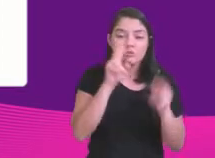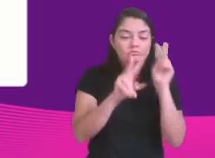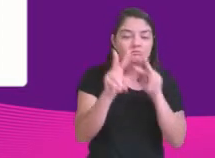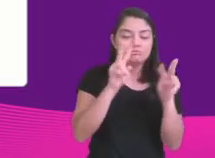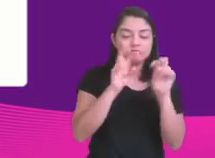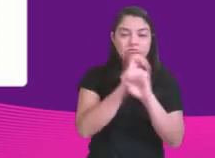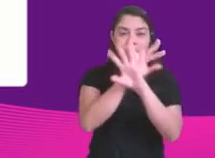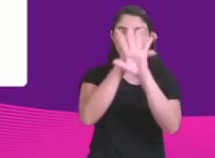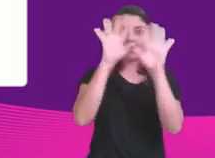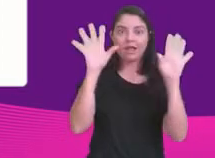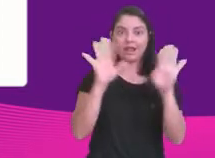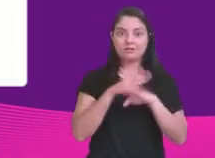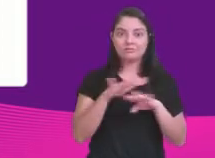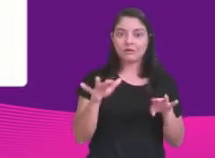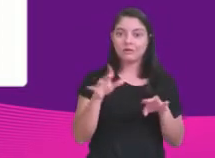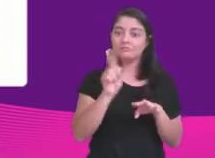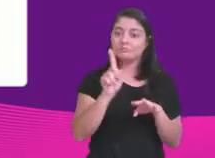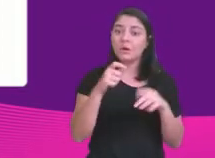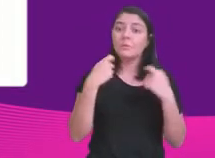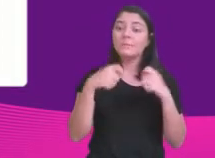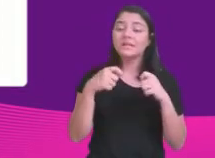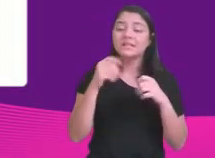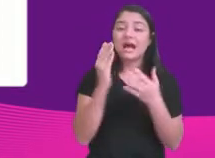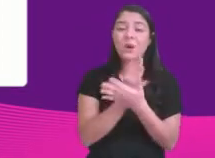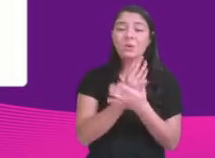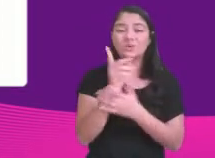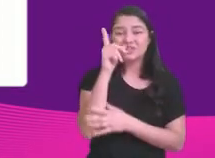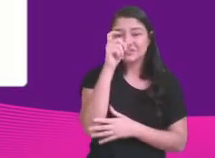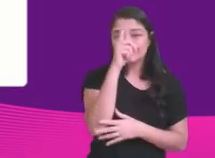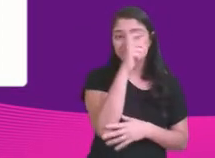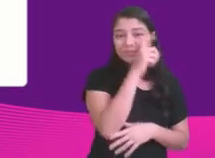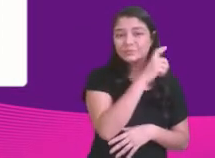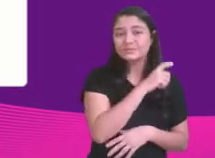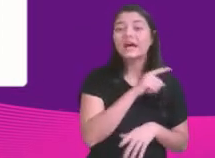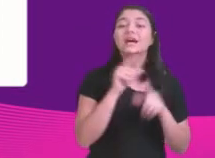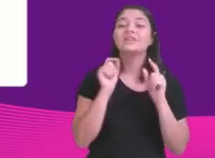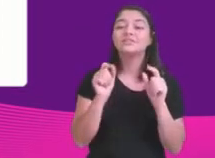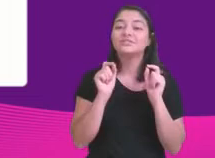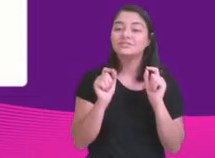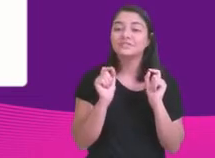essa técnica, nós temos um pouco de dificuldade,